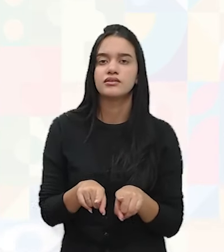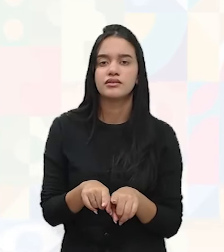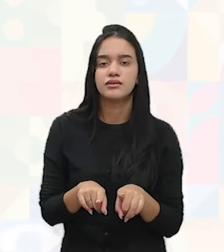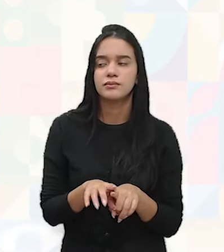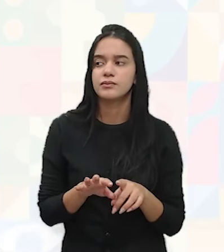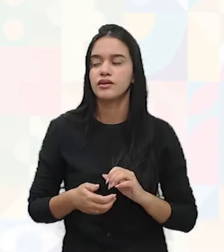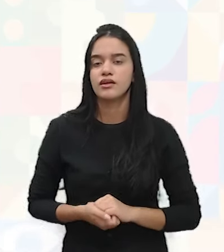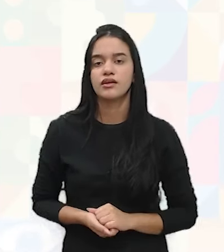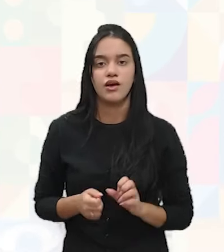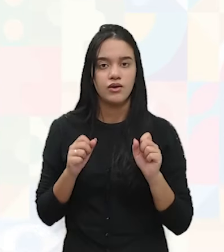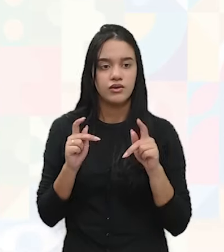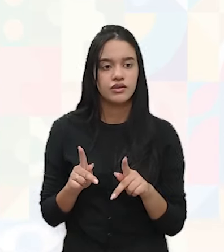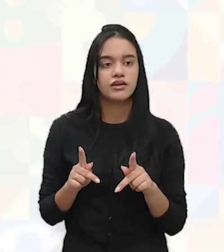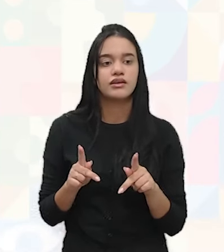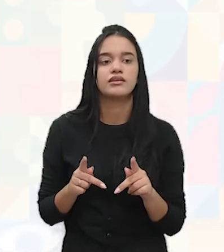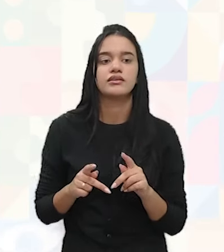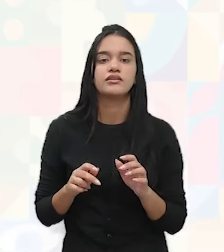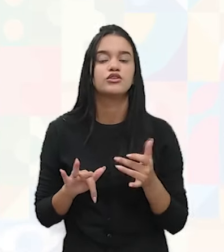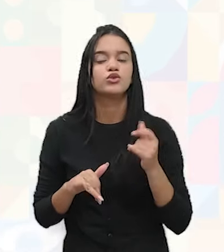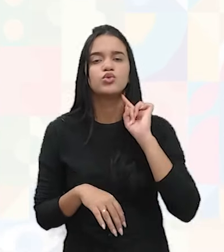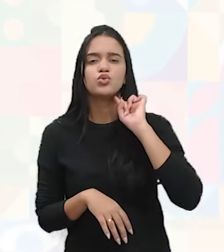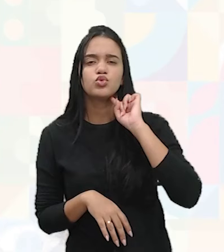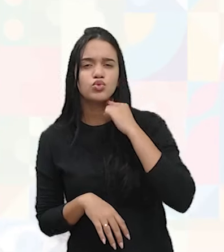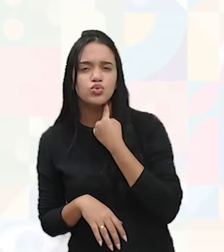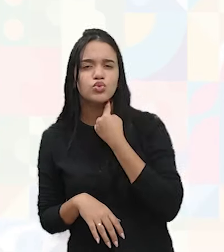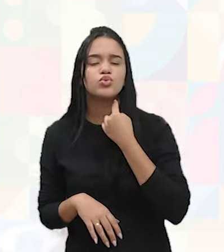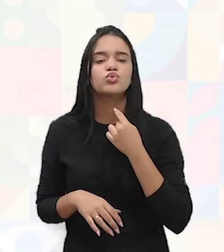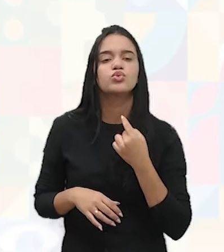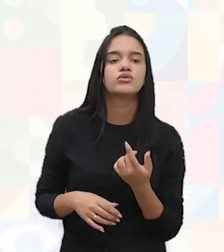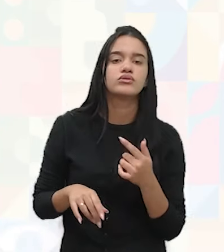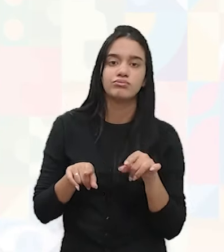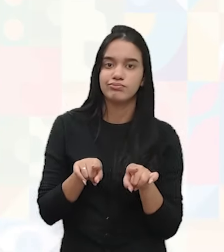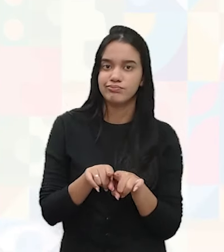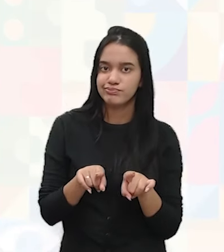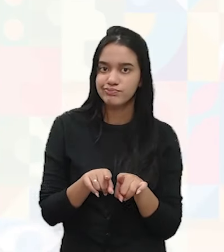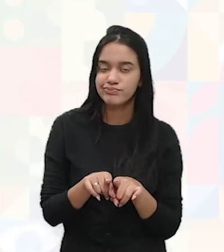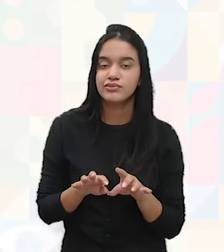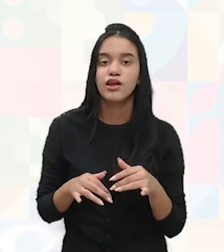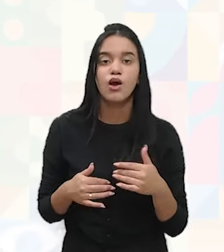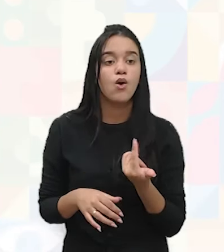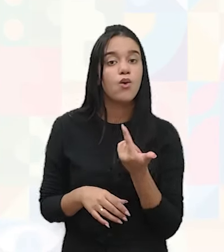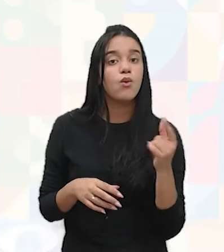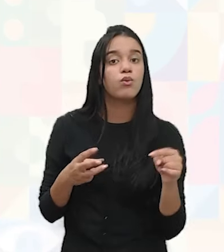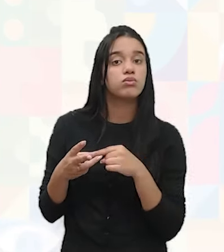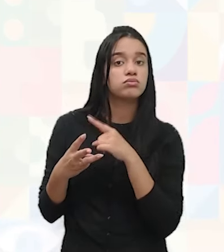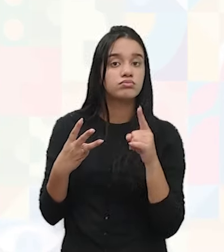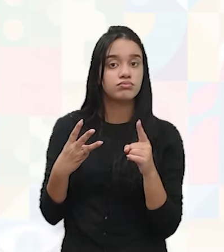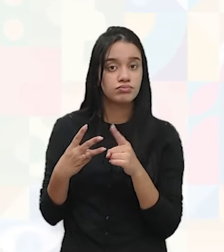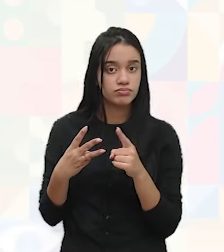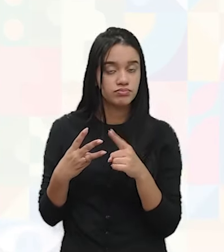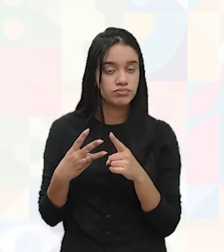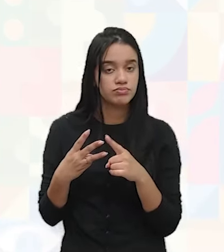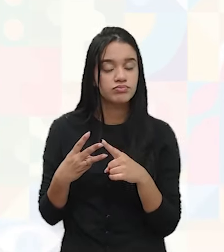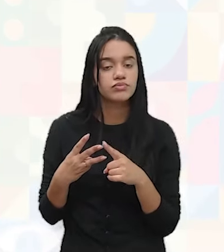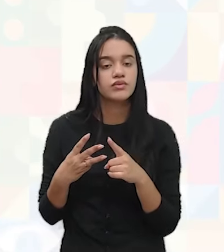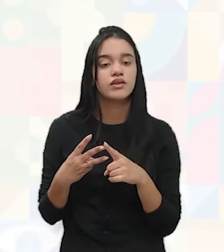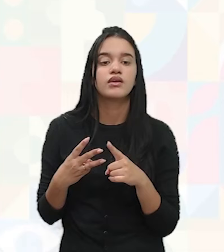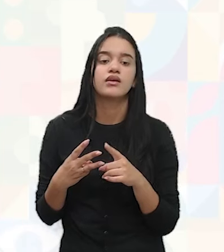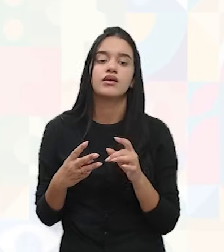do cilindro tá amassado sujo empoeirado danificado um outro ponto é o bico da Mangueira se ele